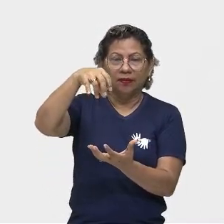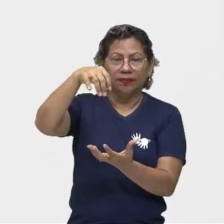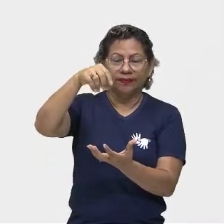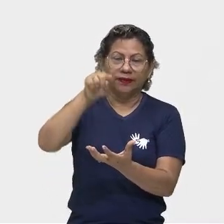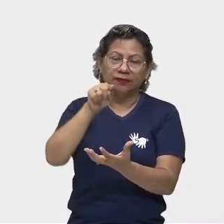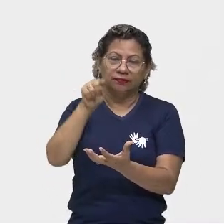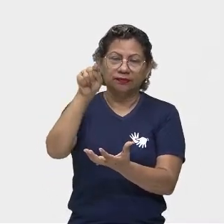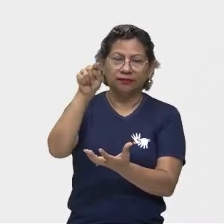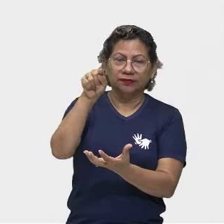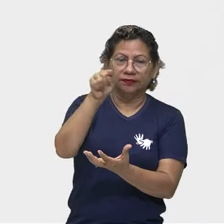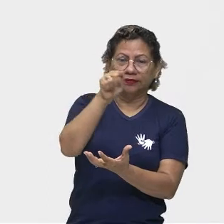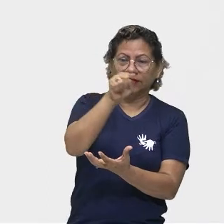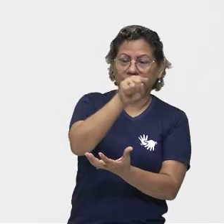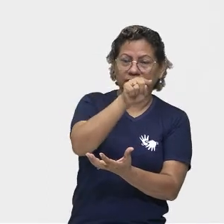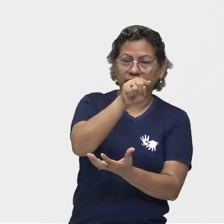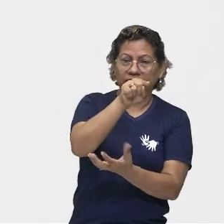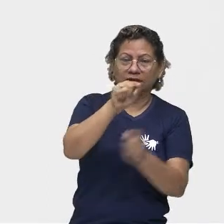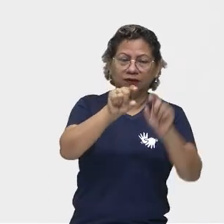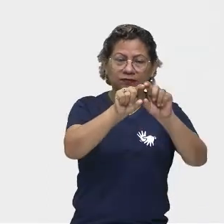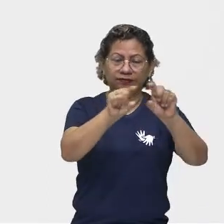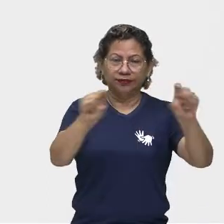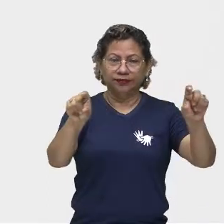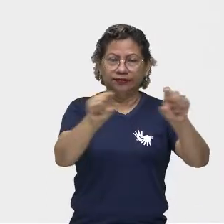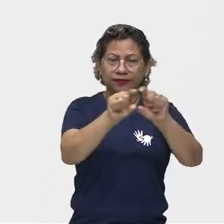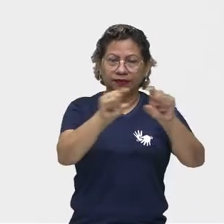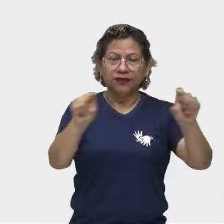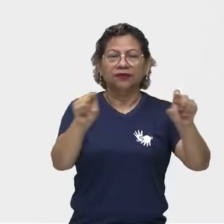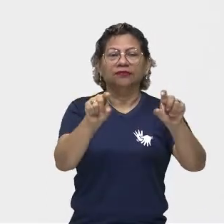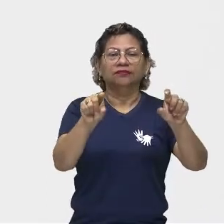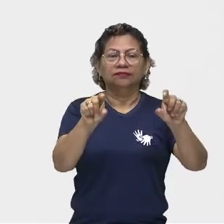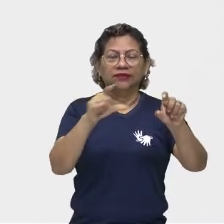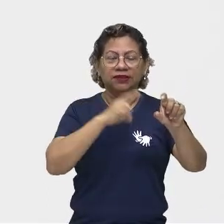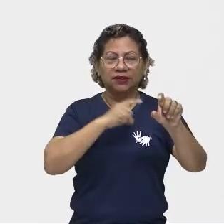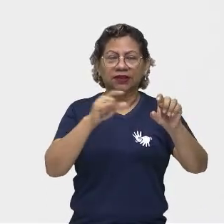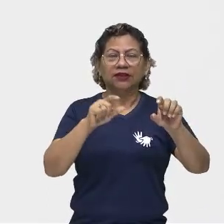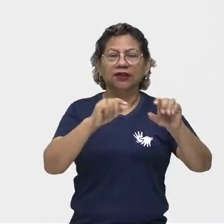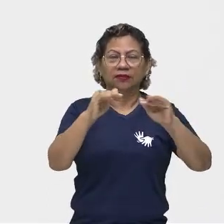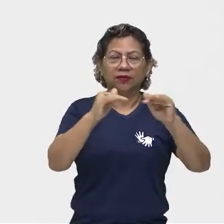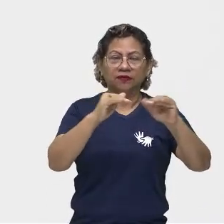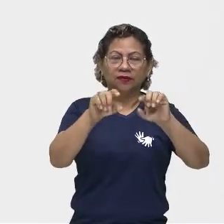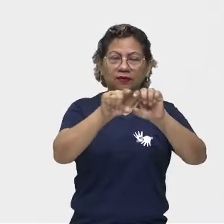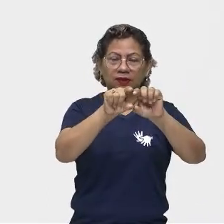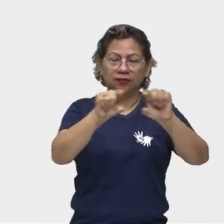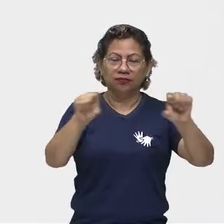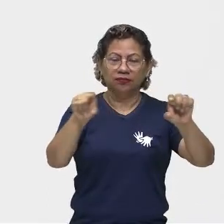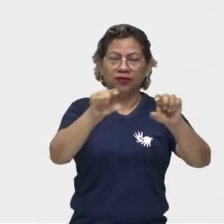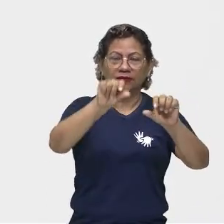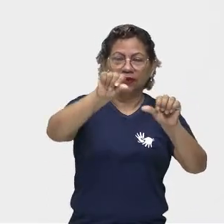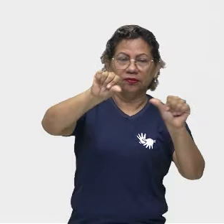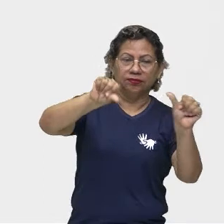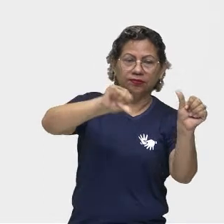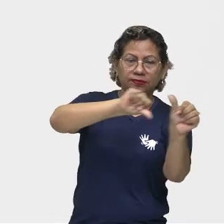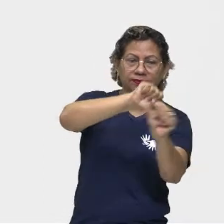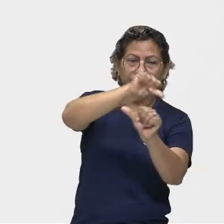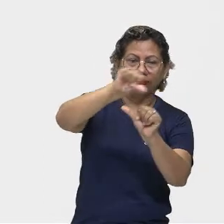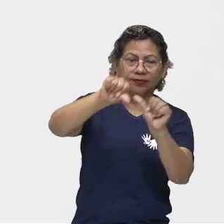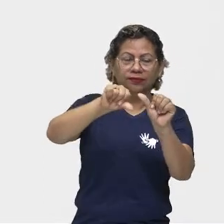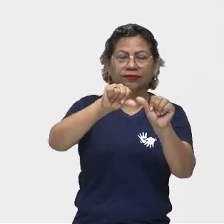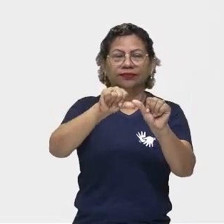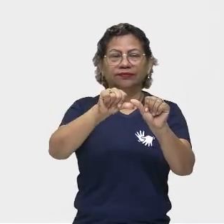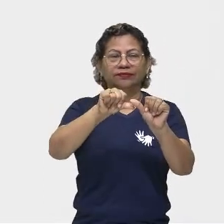agitadas, movimentou o pistão e com o movimento do pistão, o que acontece? A transformação em